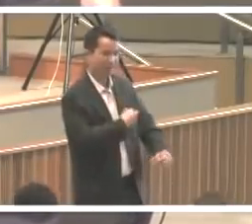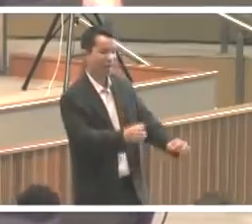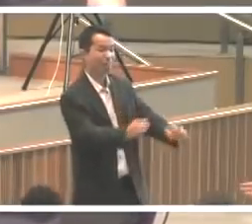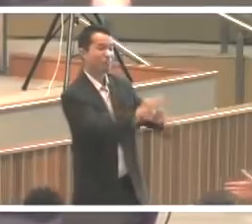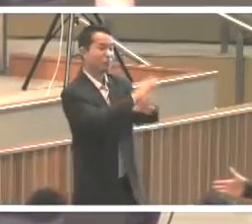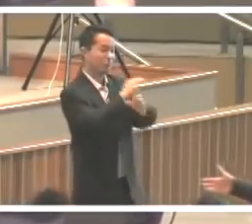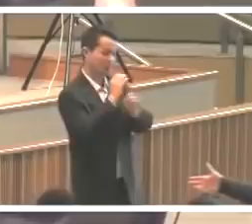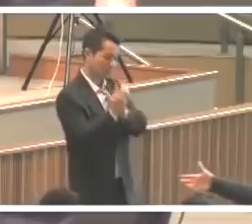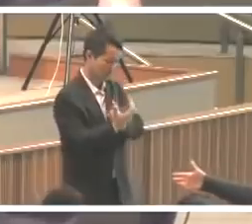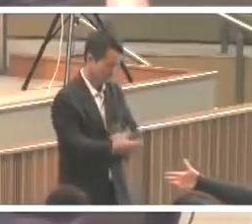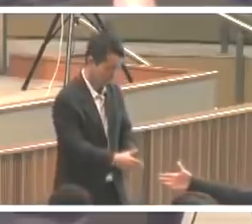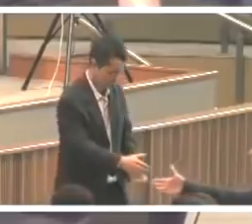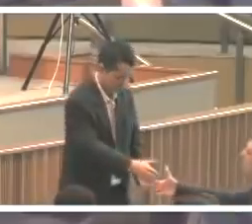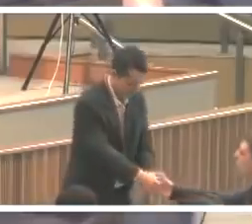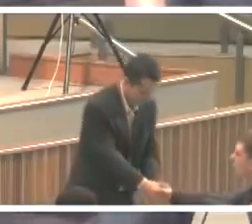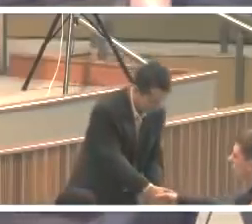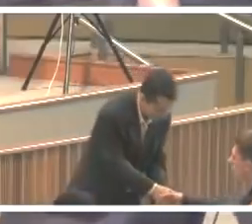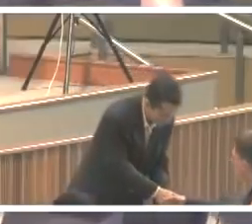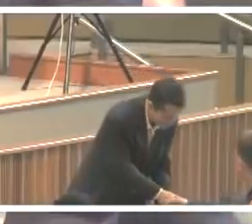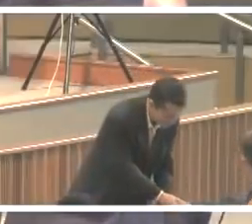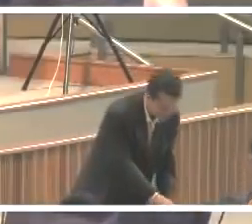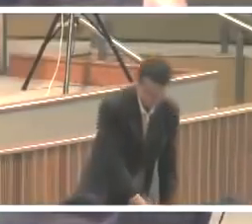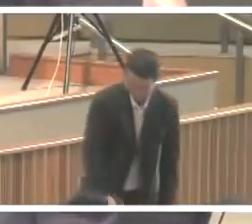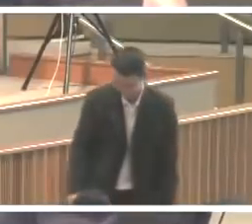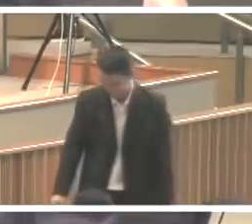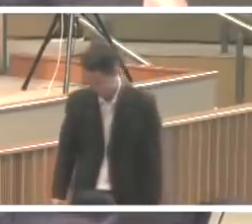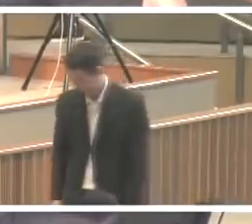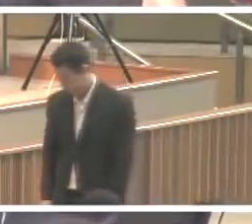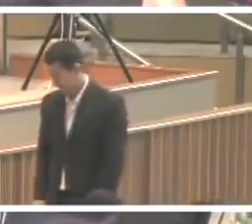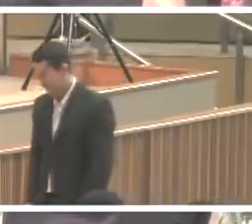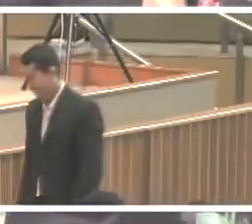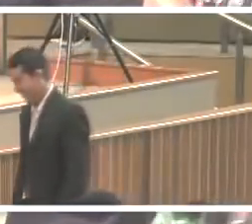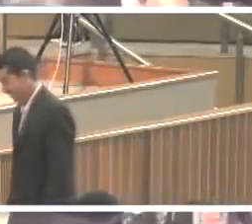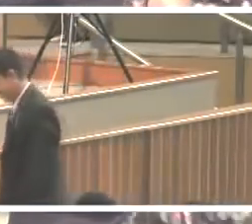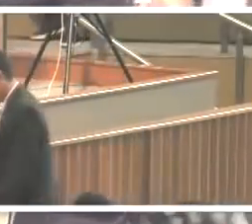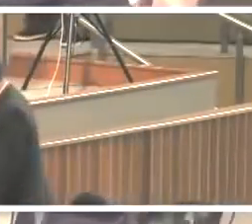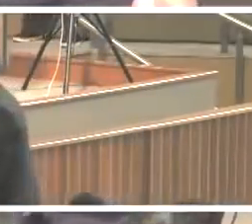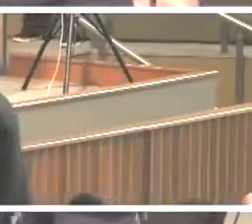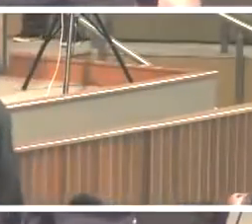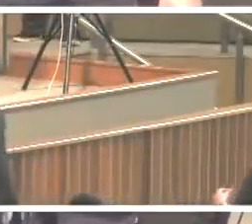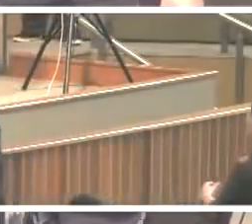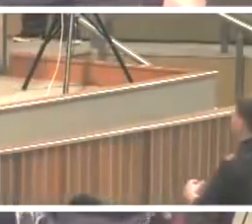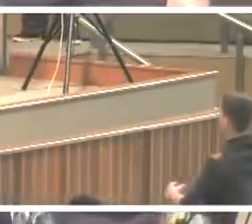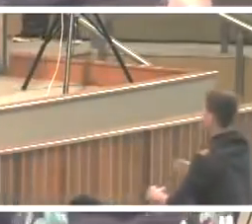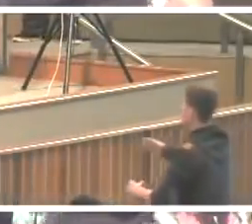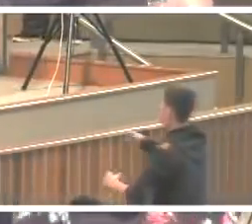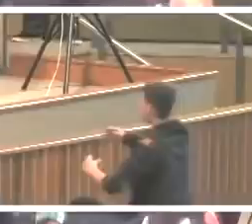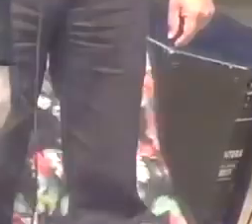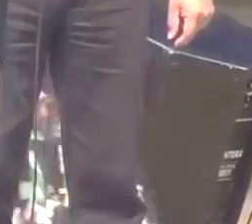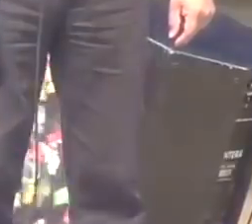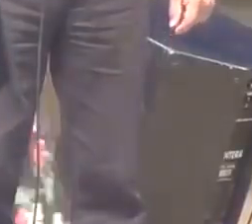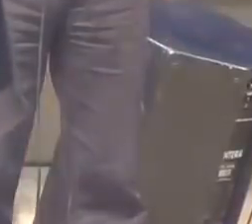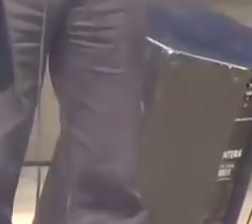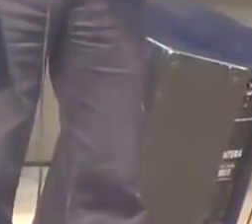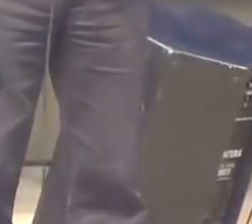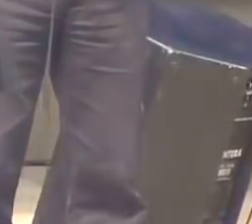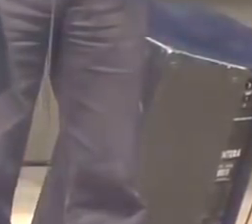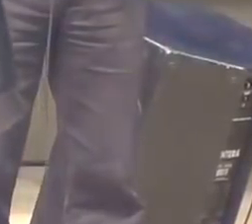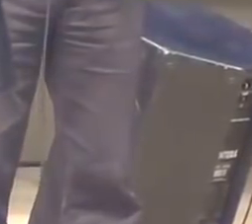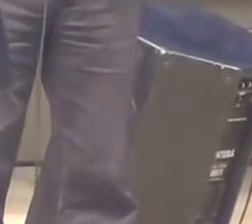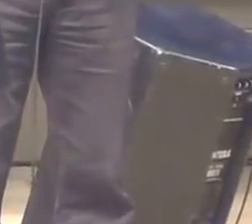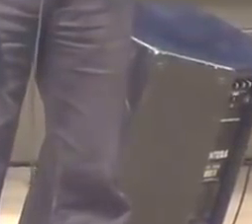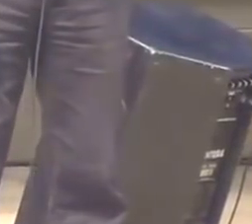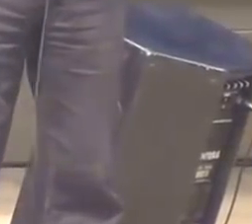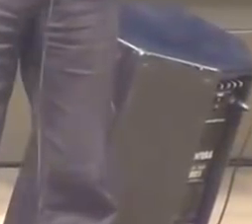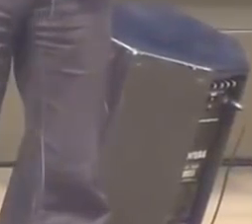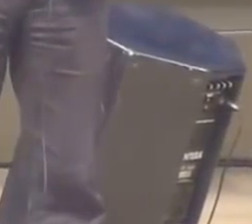acho que não tem melhor momento para a gente terminar o culto, não é? Do que esse momento que a gente está vivendo aqui, tá? Eu quero dizer uma